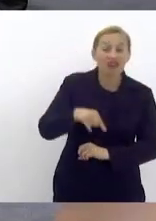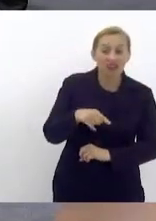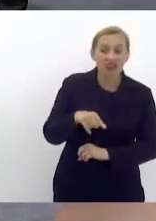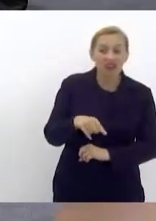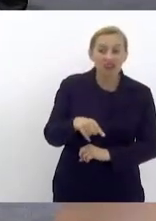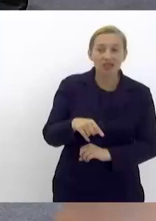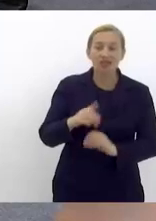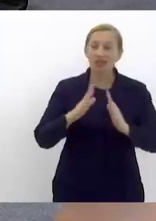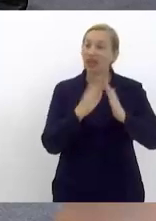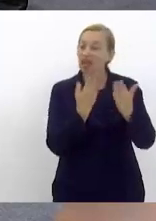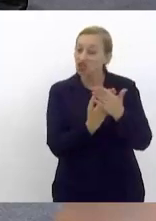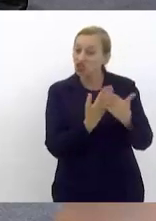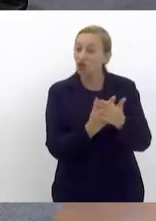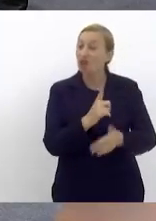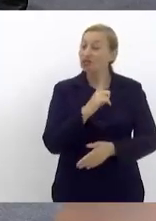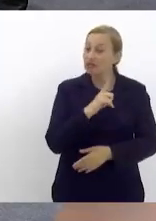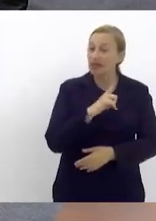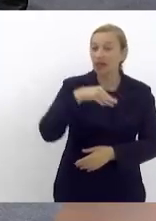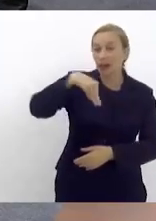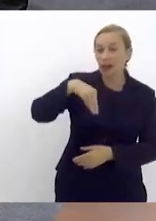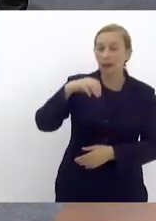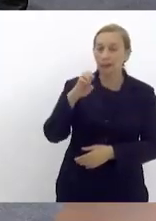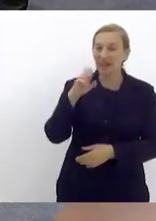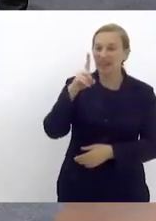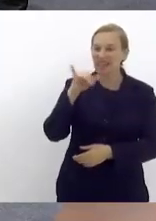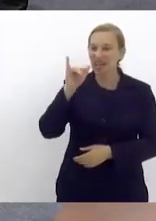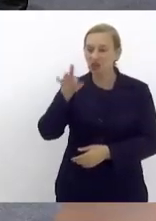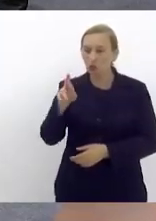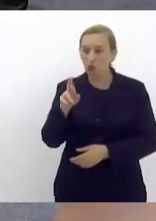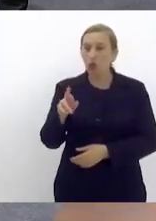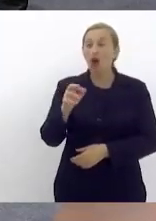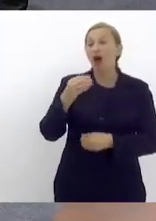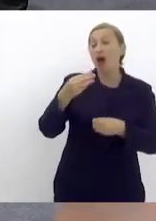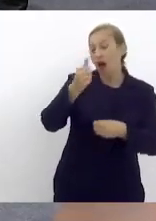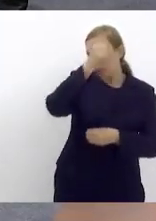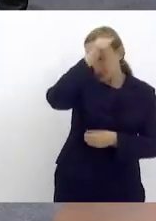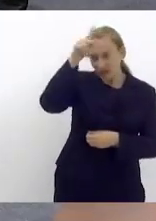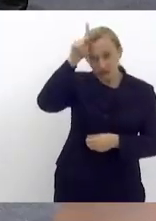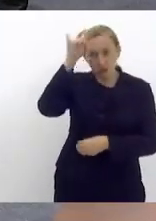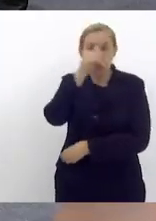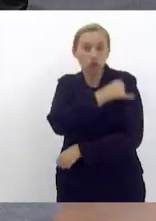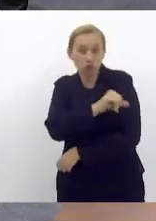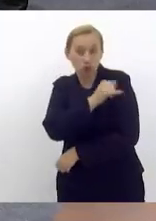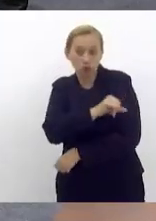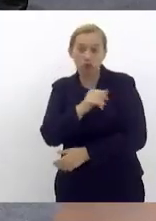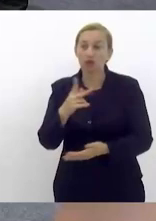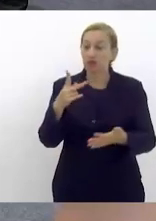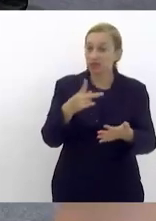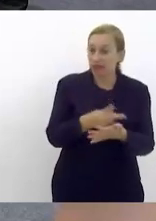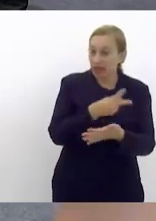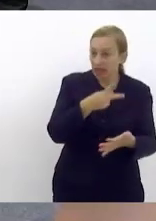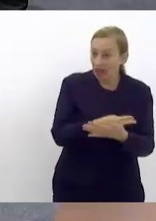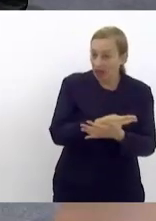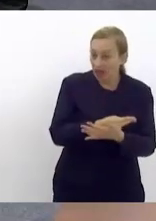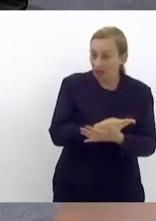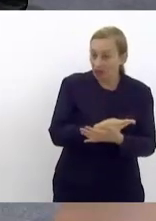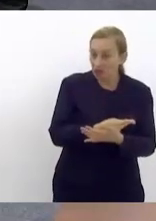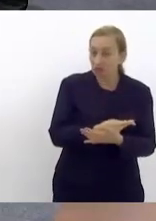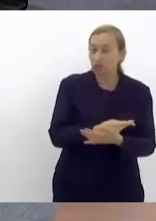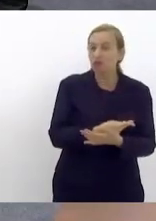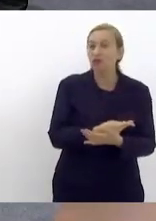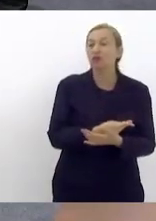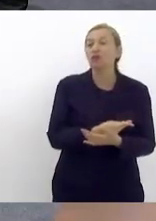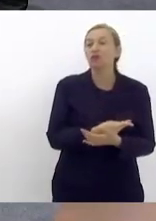sala de aula se tenha mediadores. A Prefeitura do Rio, da mesma forma que está sendo negligente com a ordem pública, está sendo